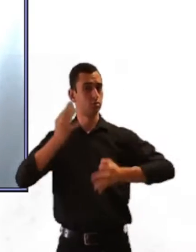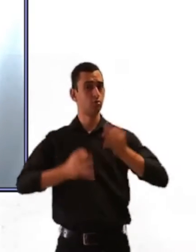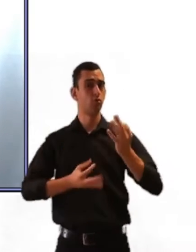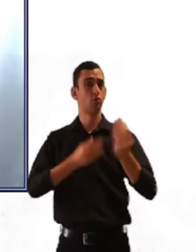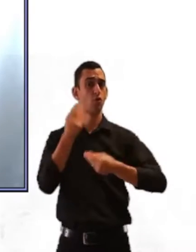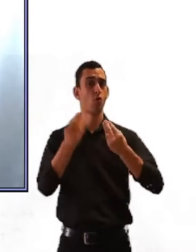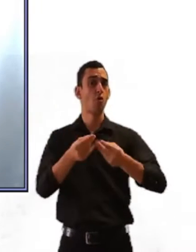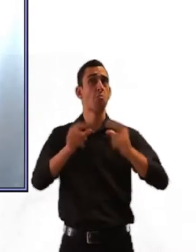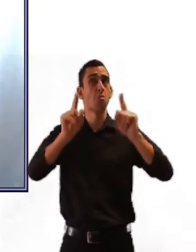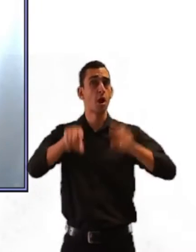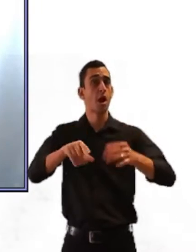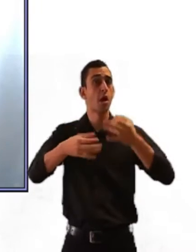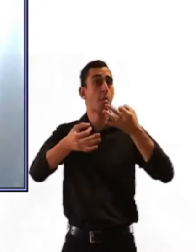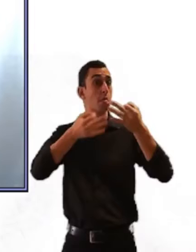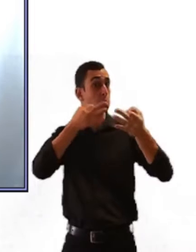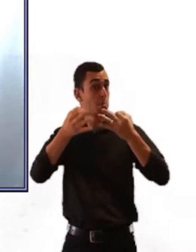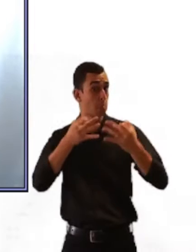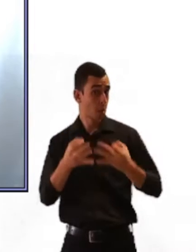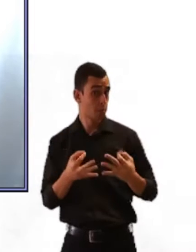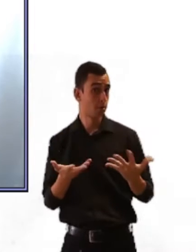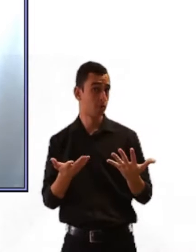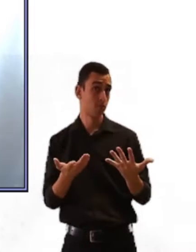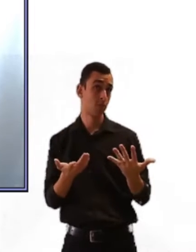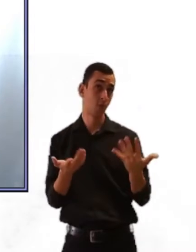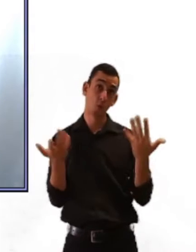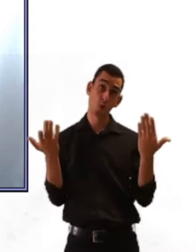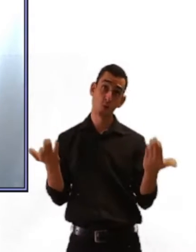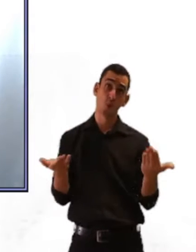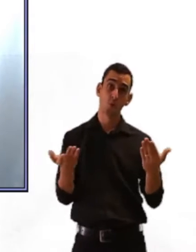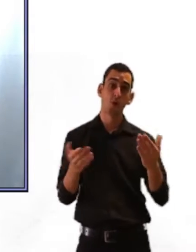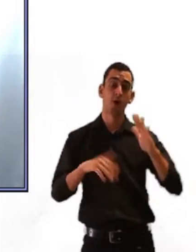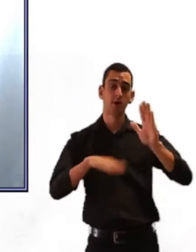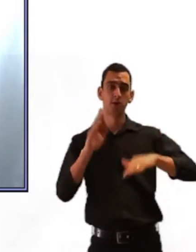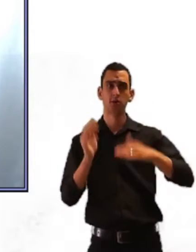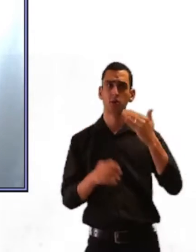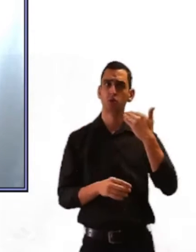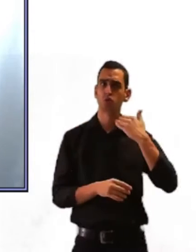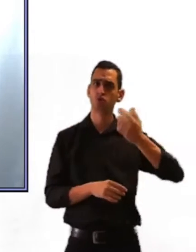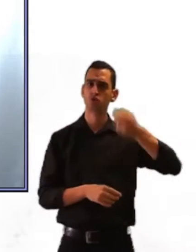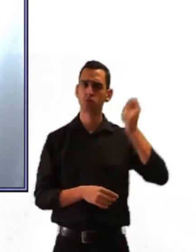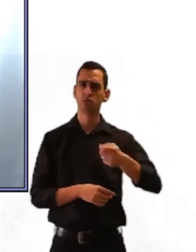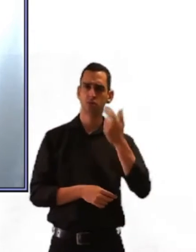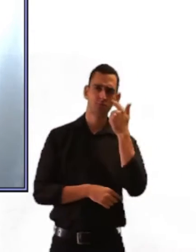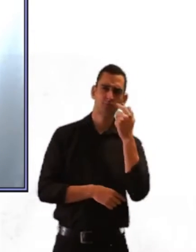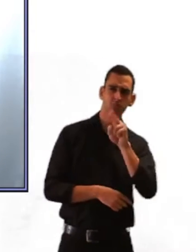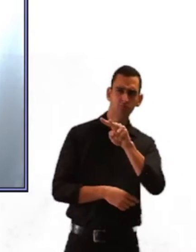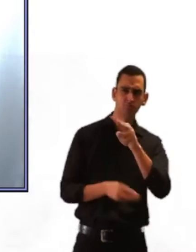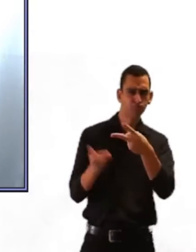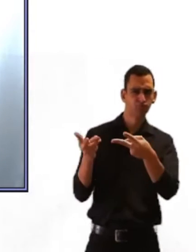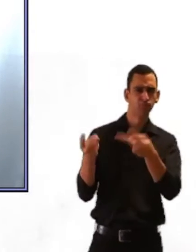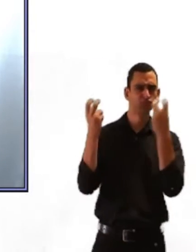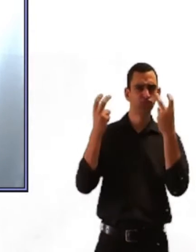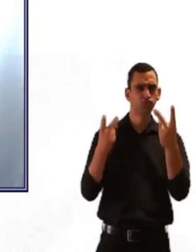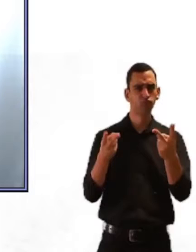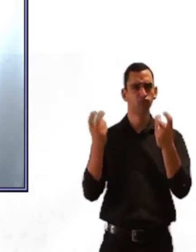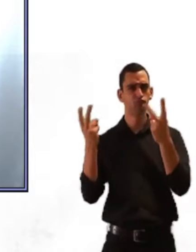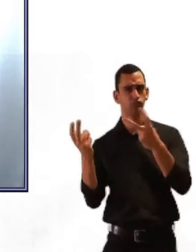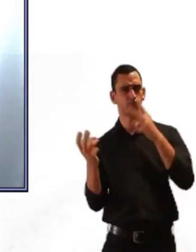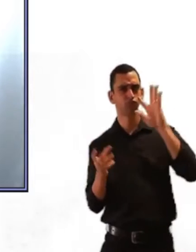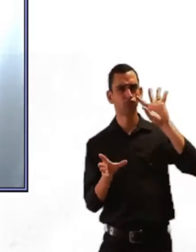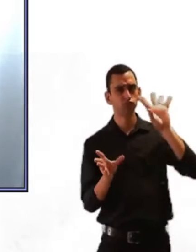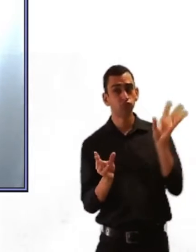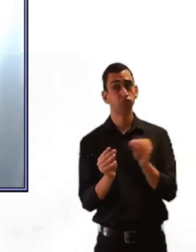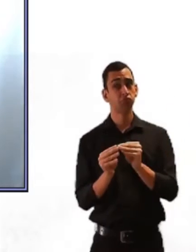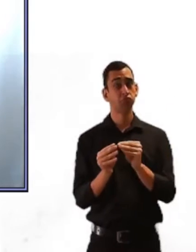um palpite, uma intuição. Né? O juiz tem ali uma intuição acerca de um determinado caso